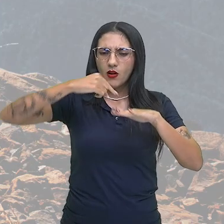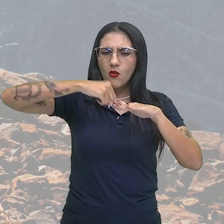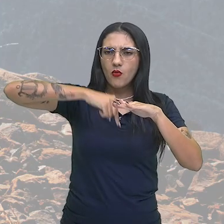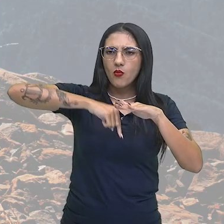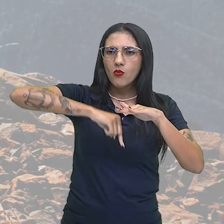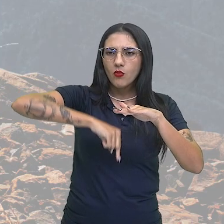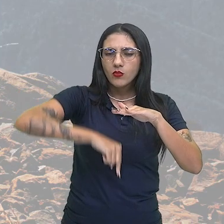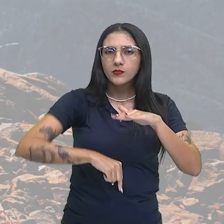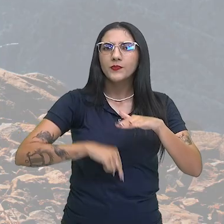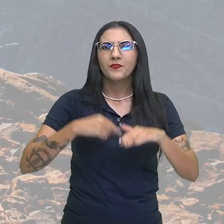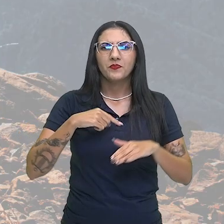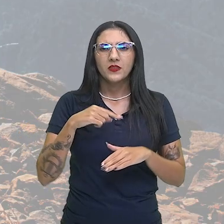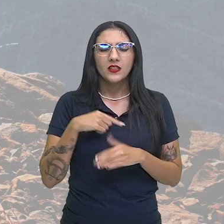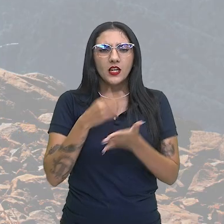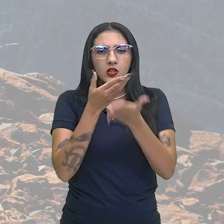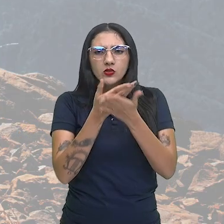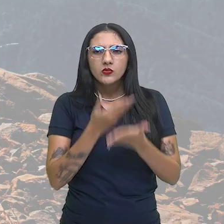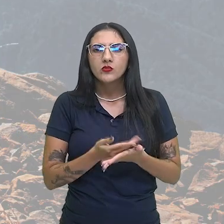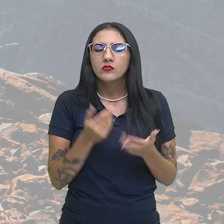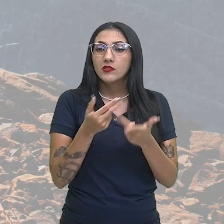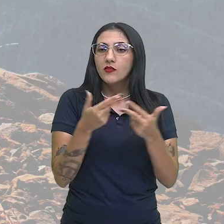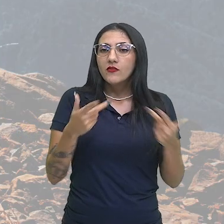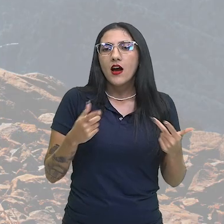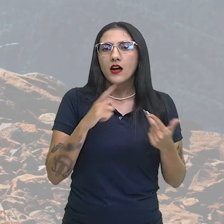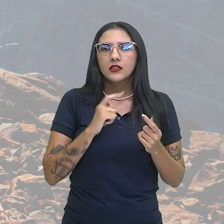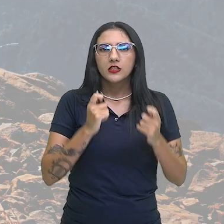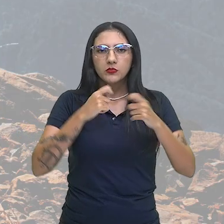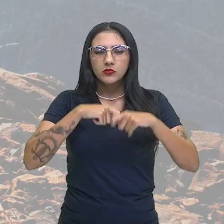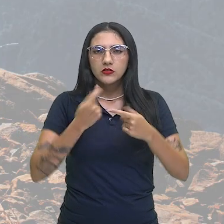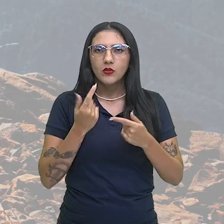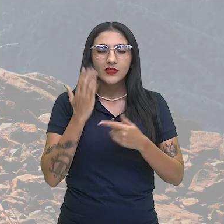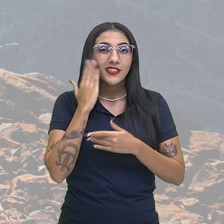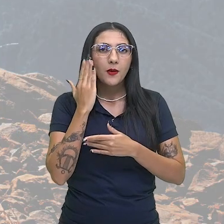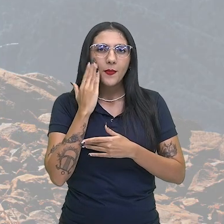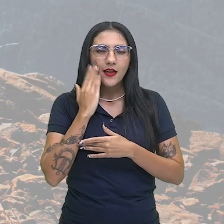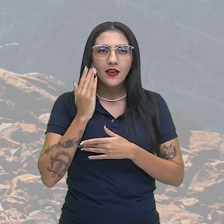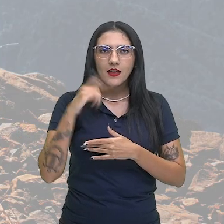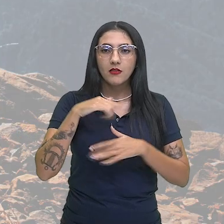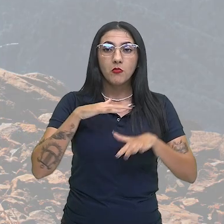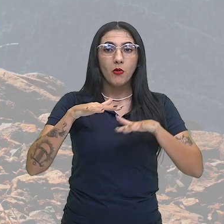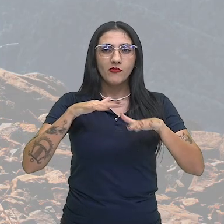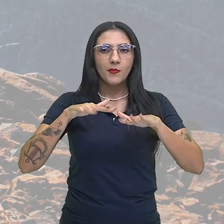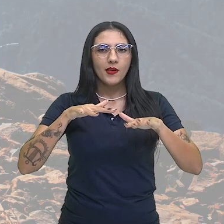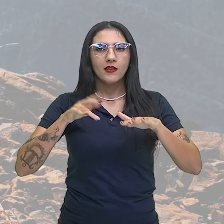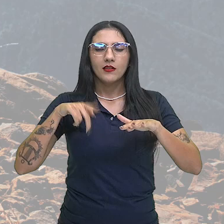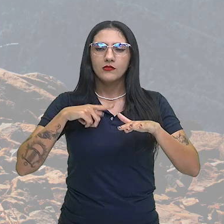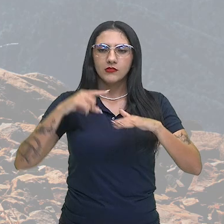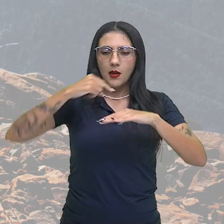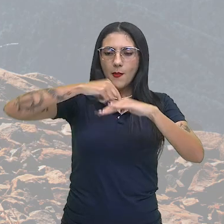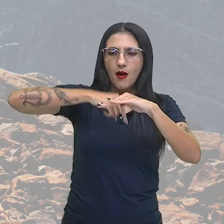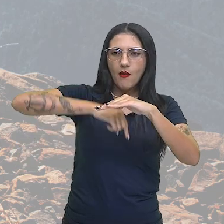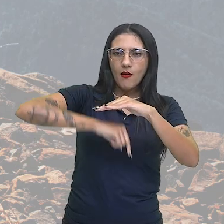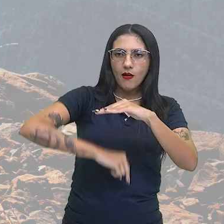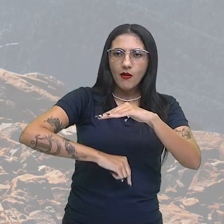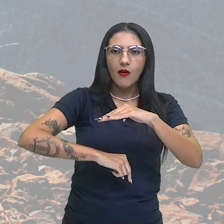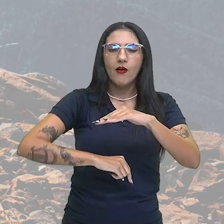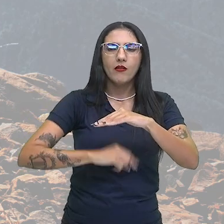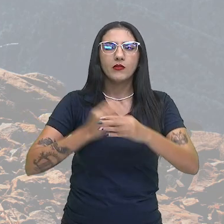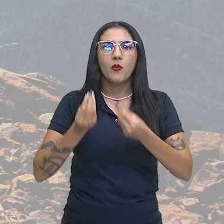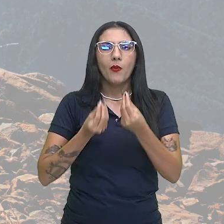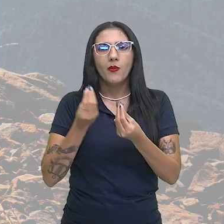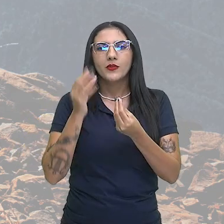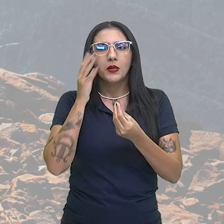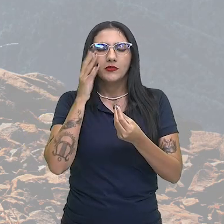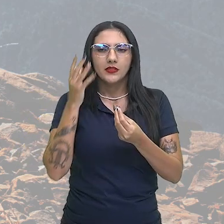planeta. Existe uma série de estudos que conseguem captar as vibrações que vêm, né, de lá do centro da Terra aqui para a